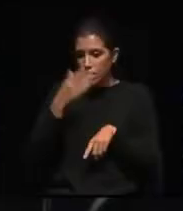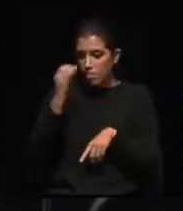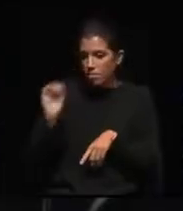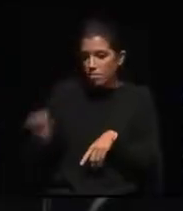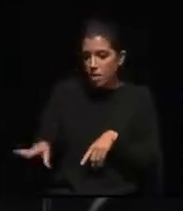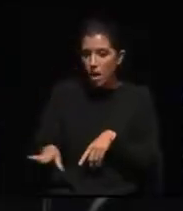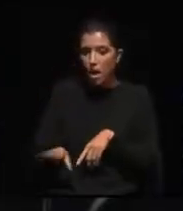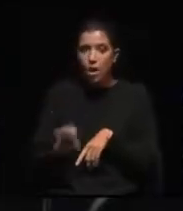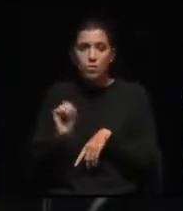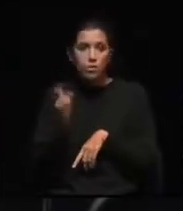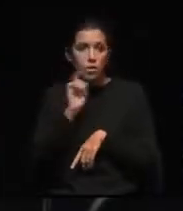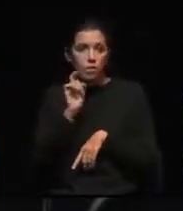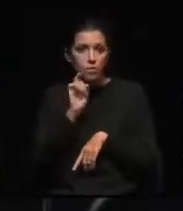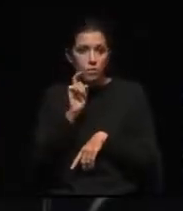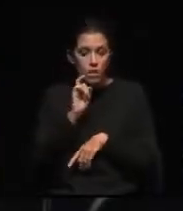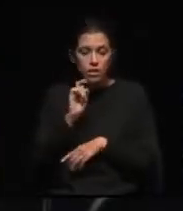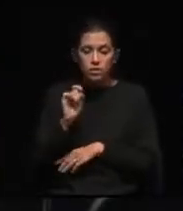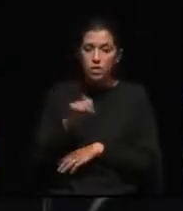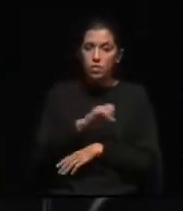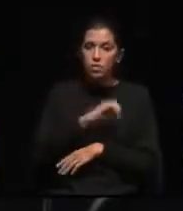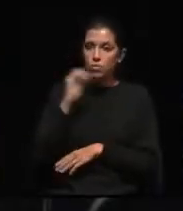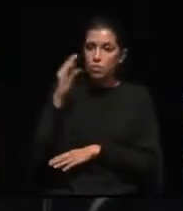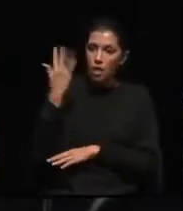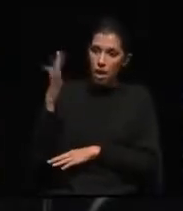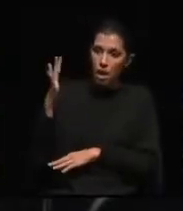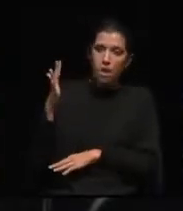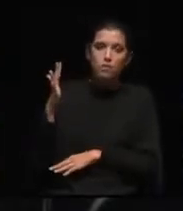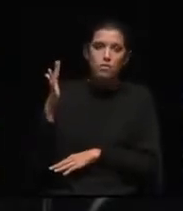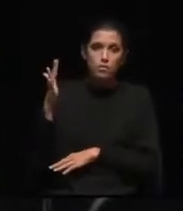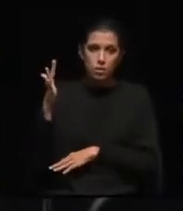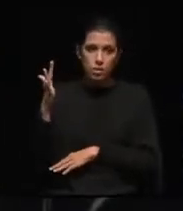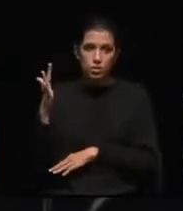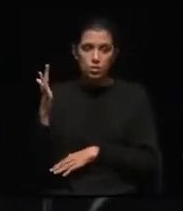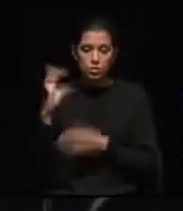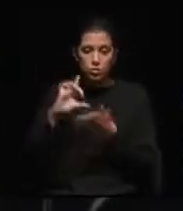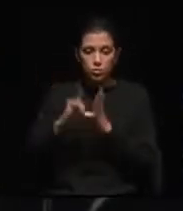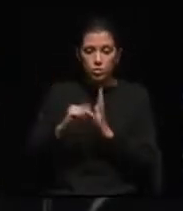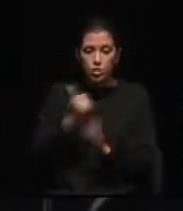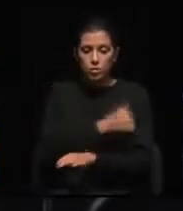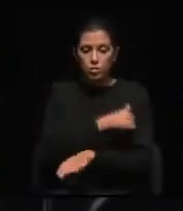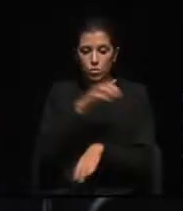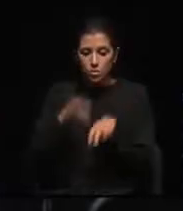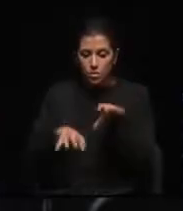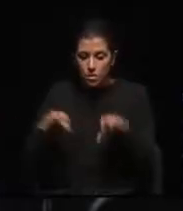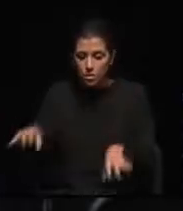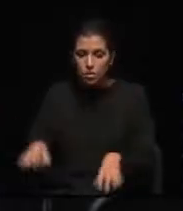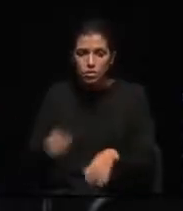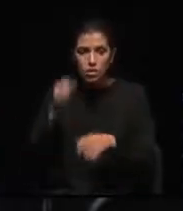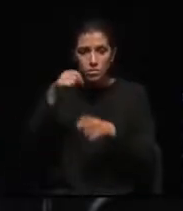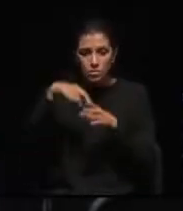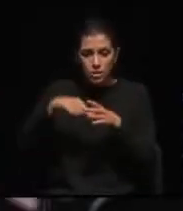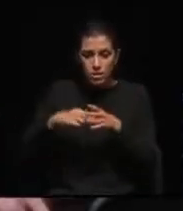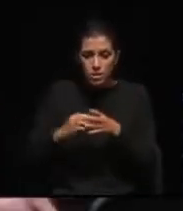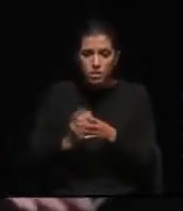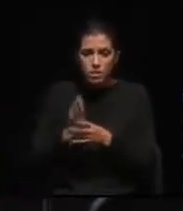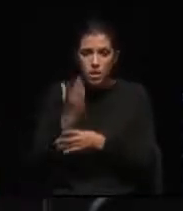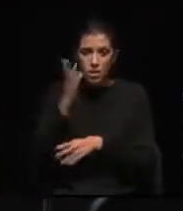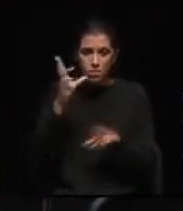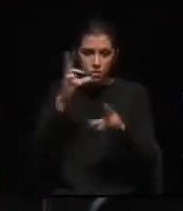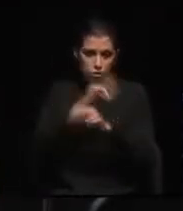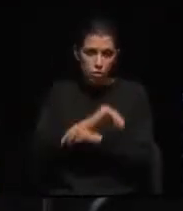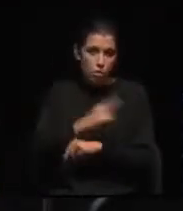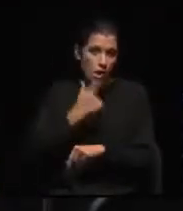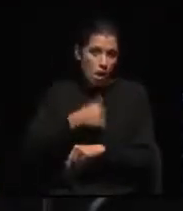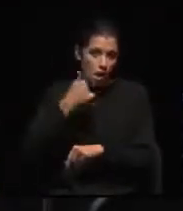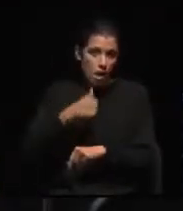abandonados, a defesa da integração do património arbóreo existente nos projetos urbanísticos, a plantação de novas árvores,